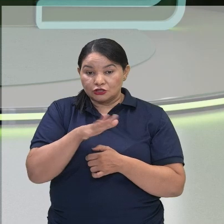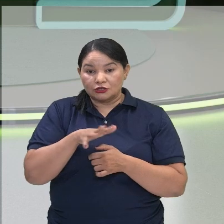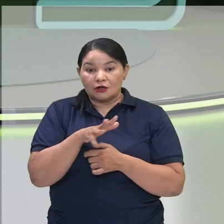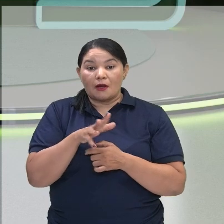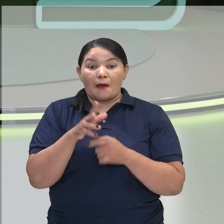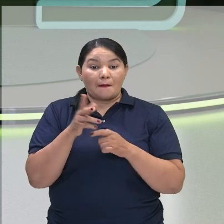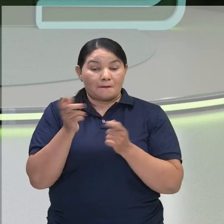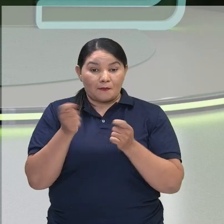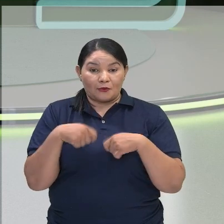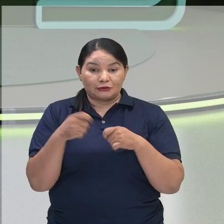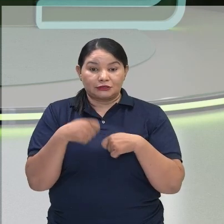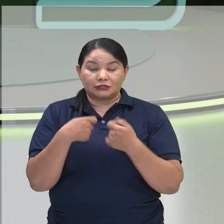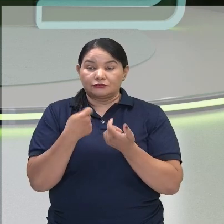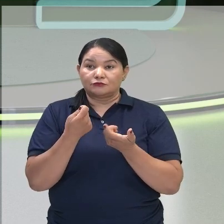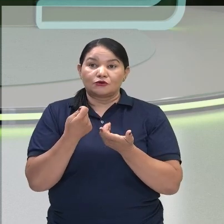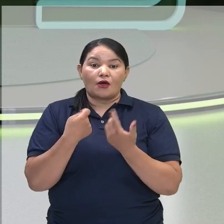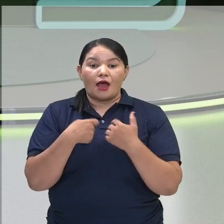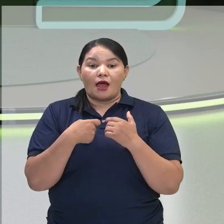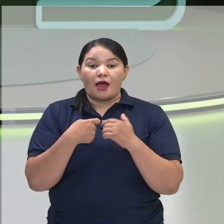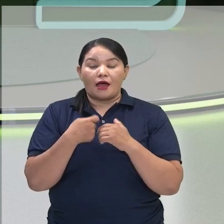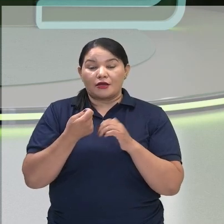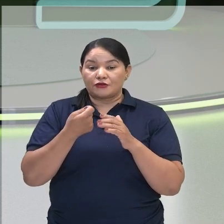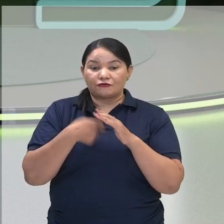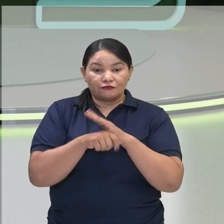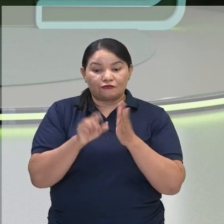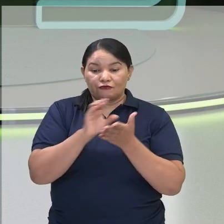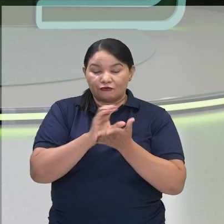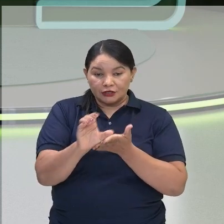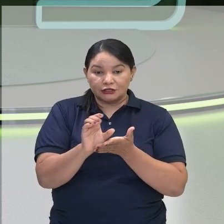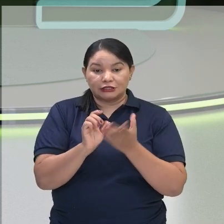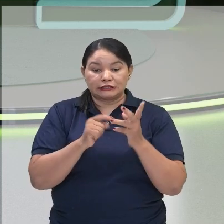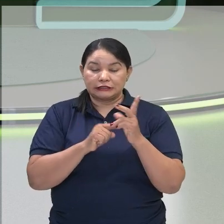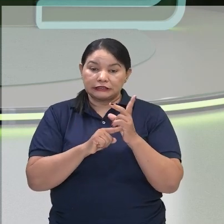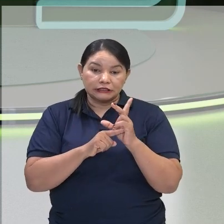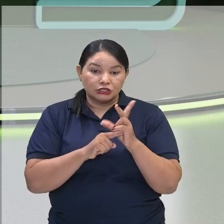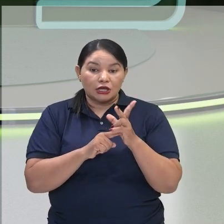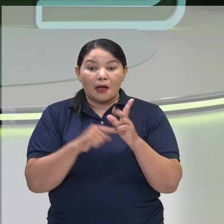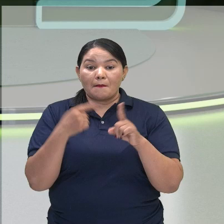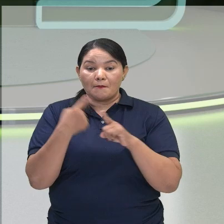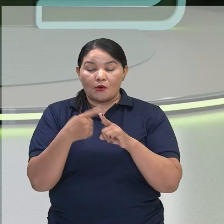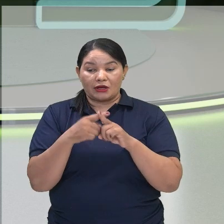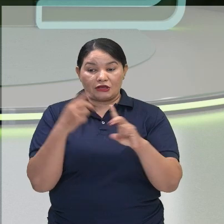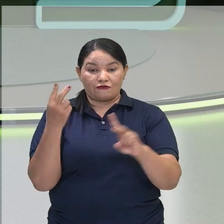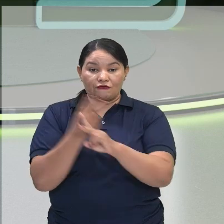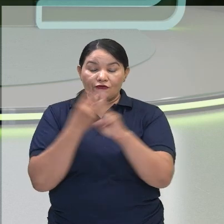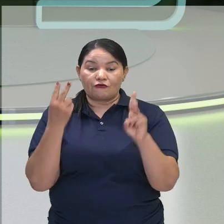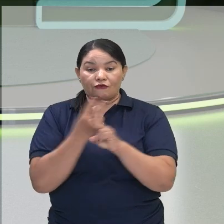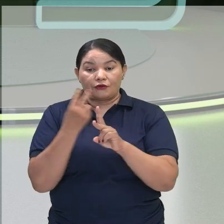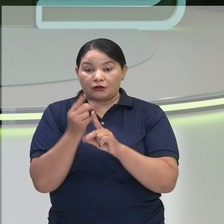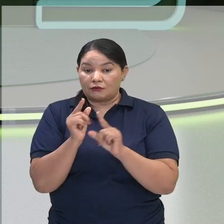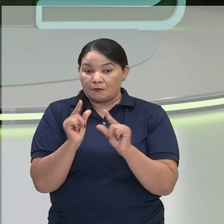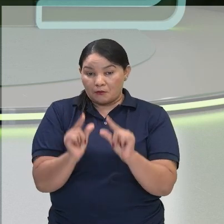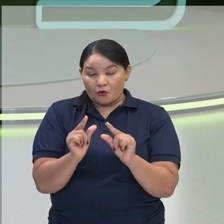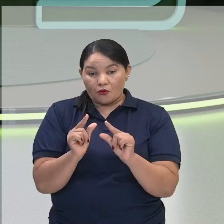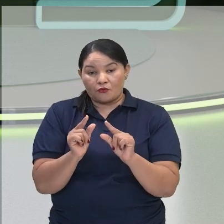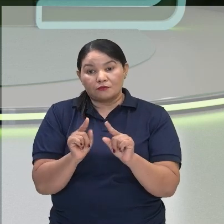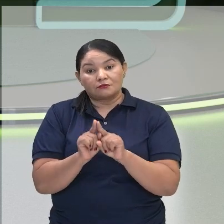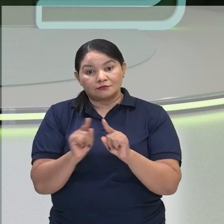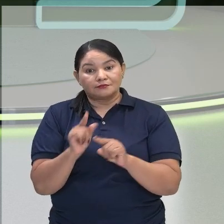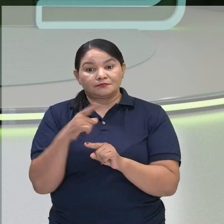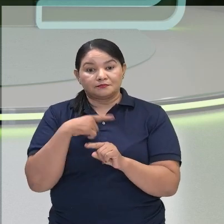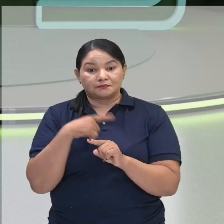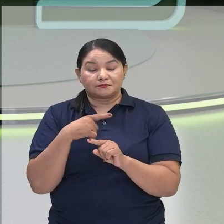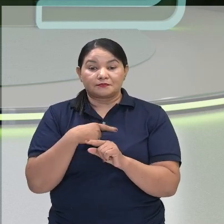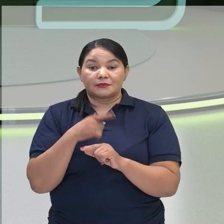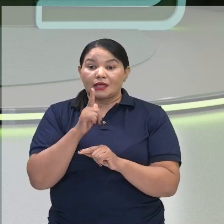em energia eólica, por exemplo, porque a gente não tem grandes quantidades de vento, né, nessa área. O que a gente tem bastante é